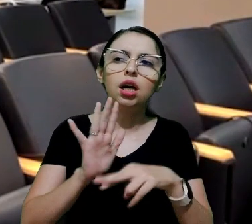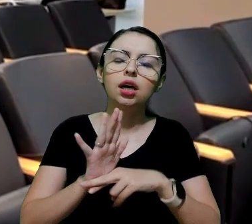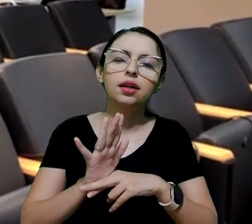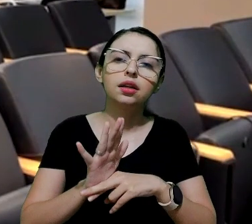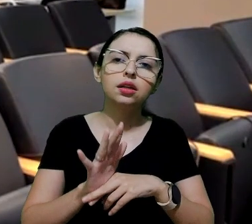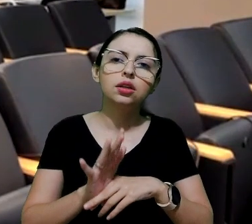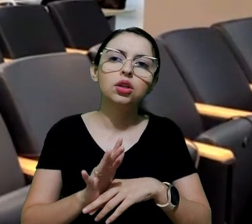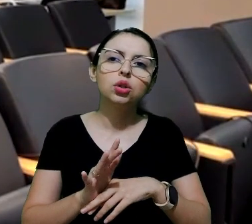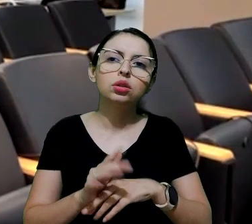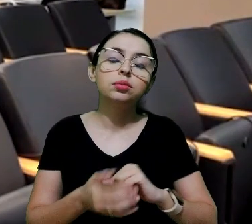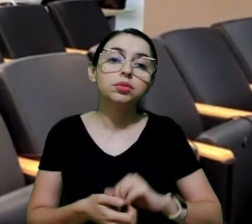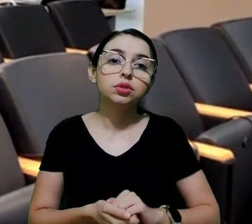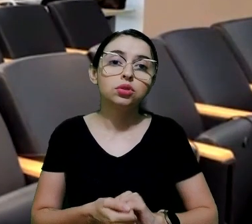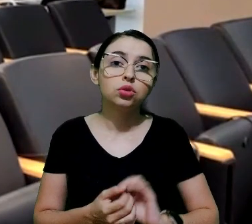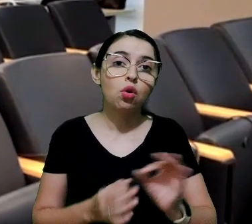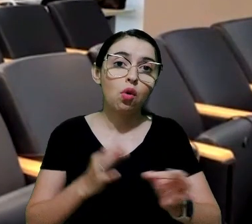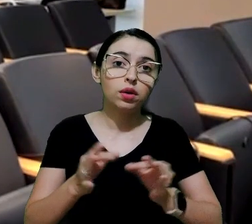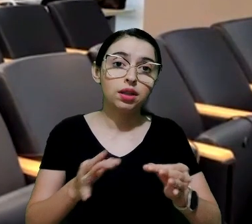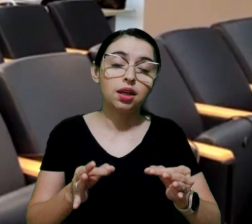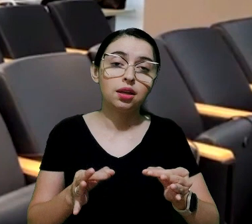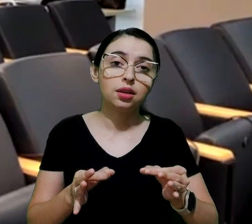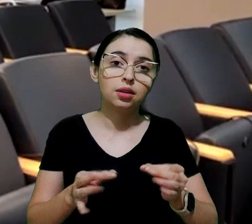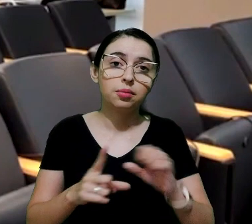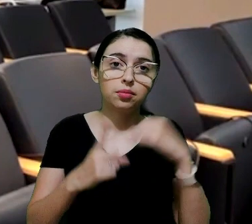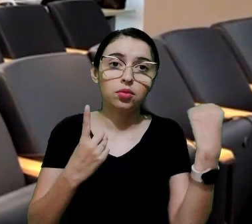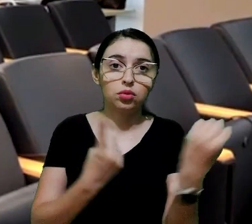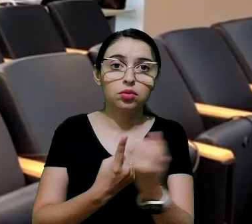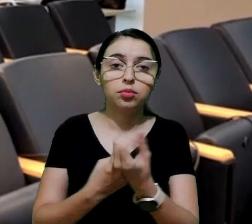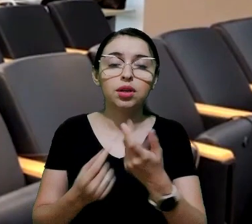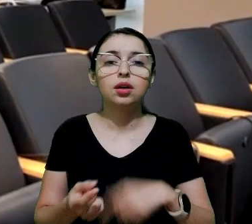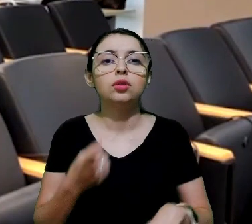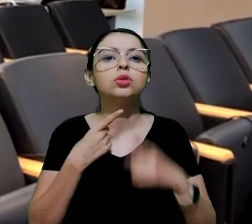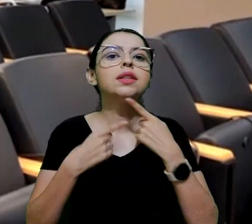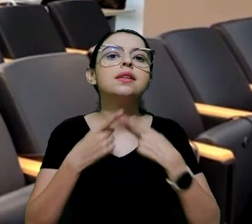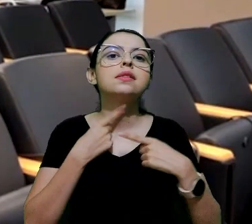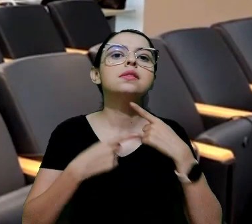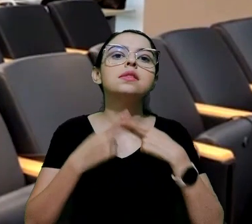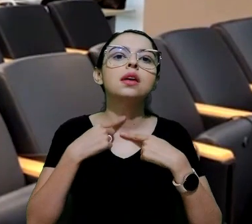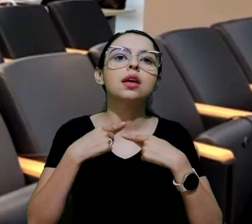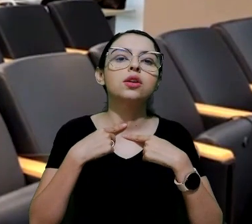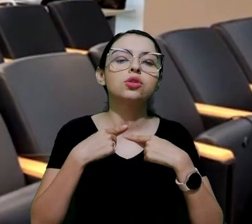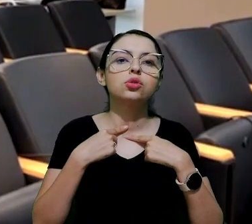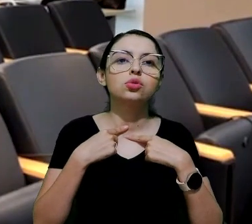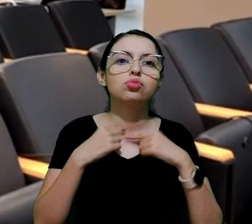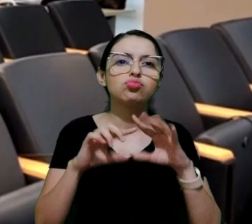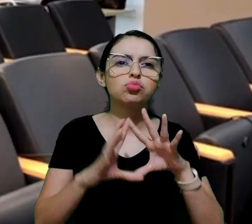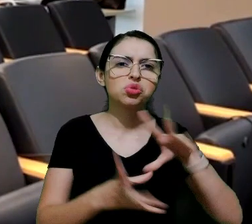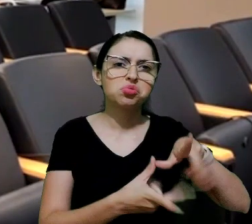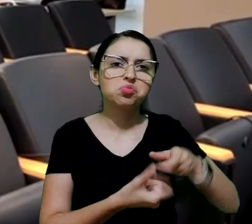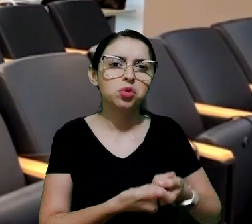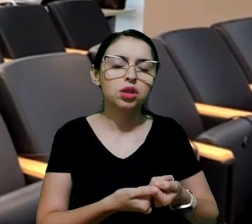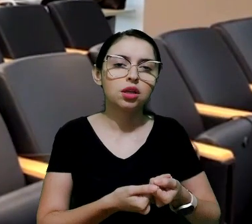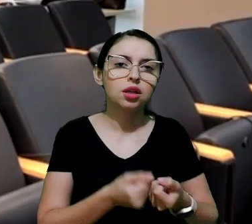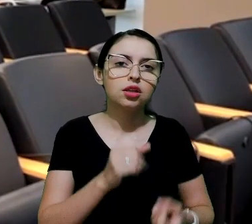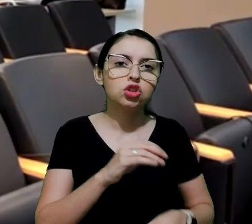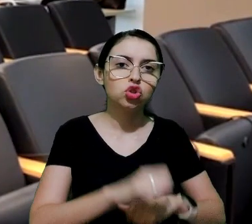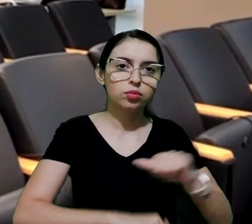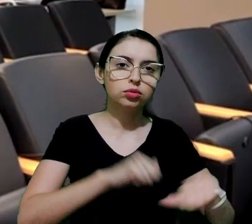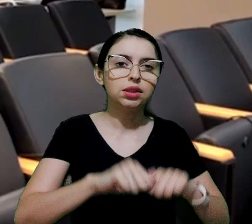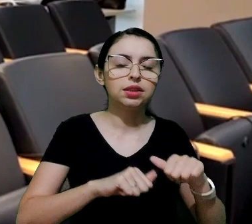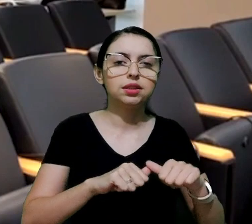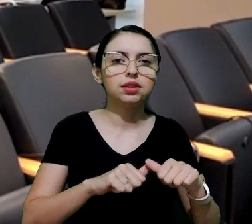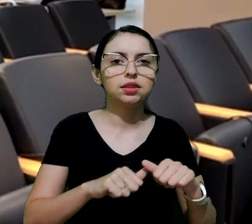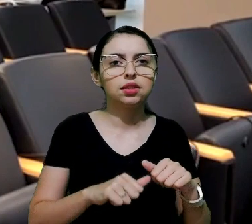dilema da norma de ordem pública, como o doutor Mairan, e a autonomia de